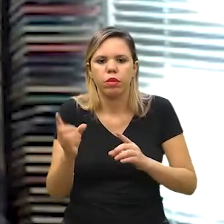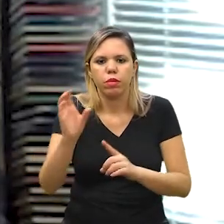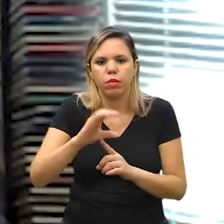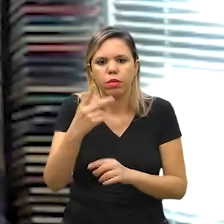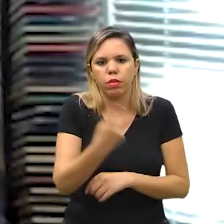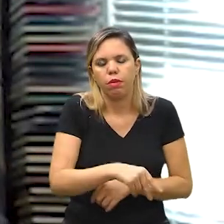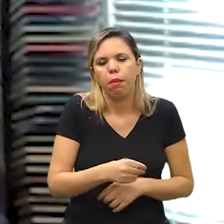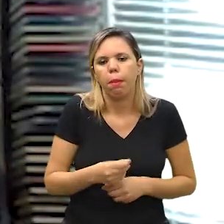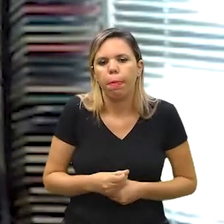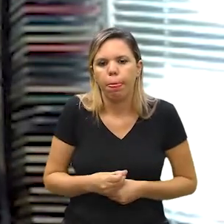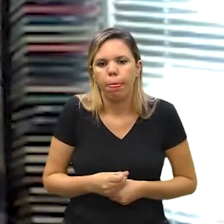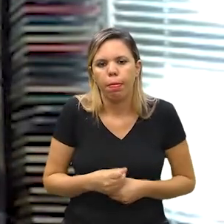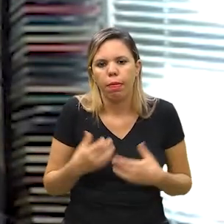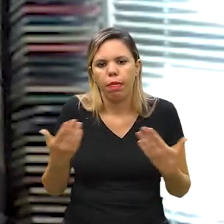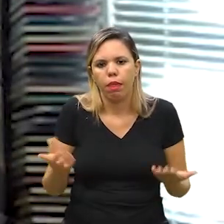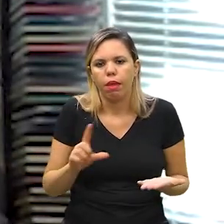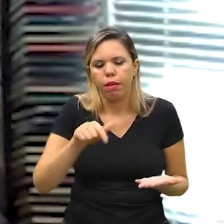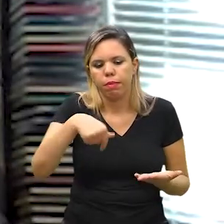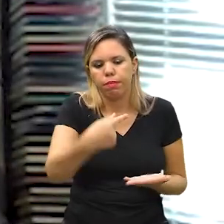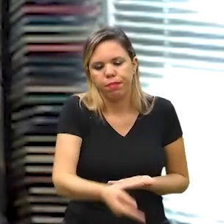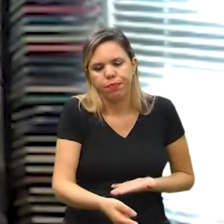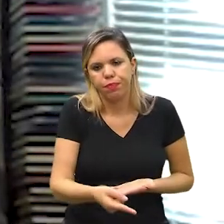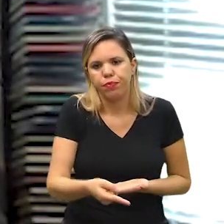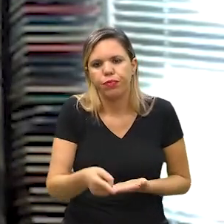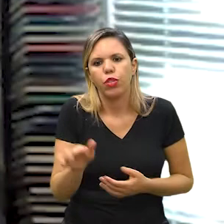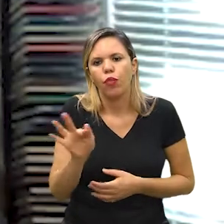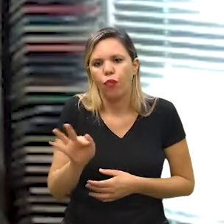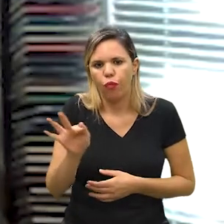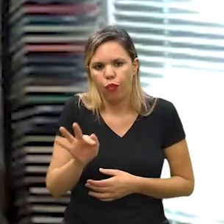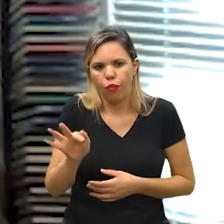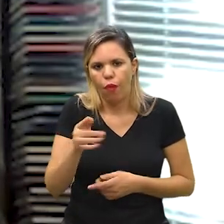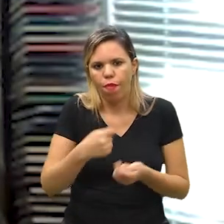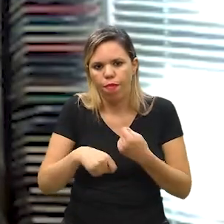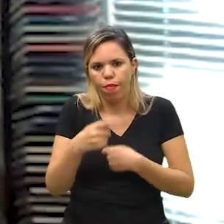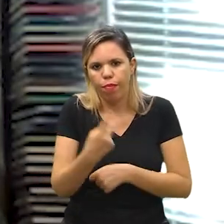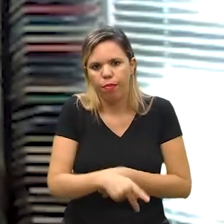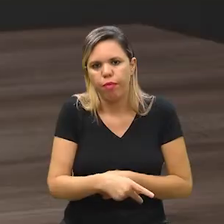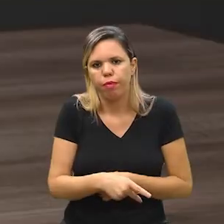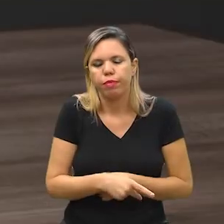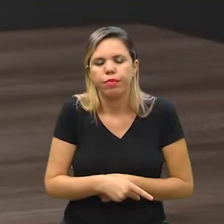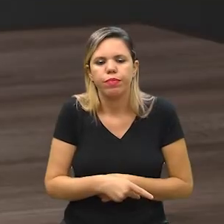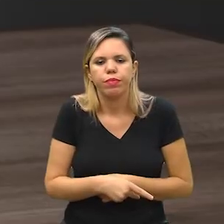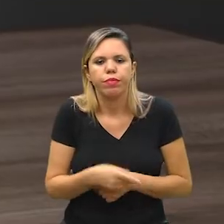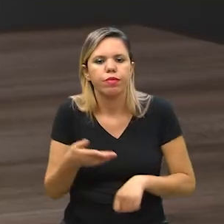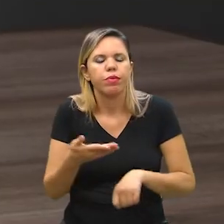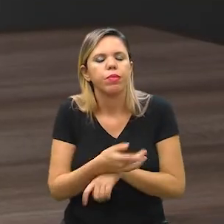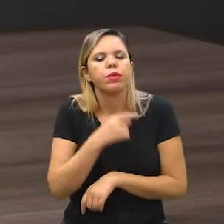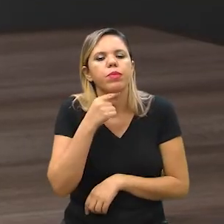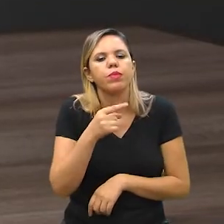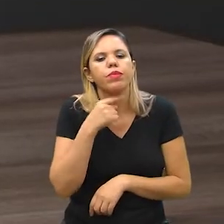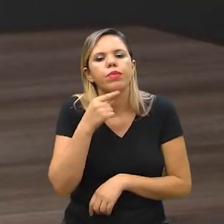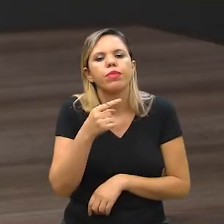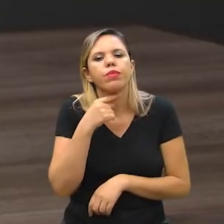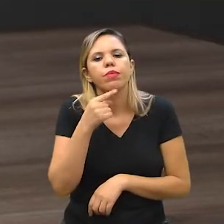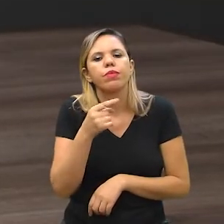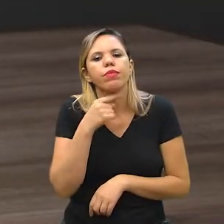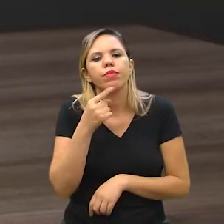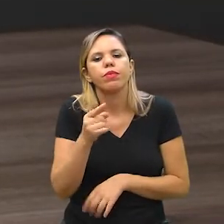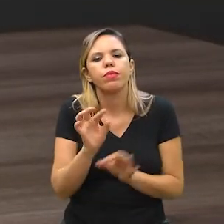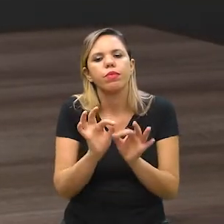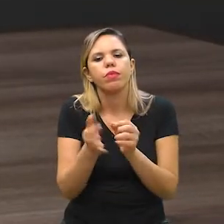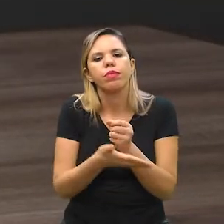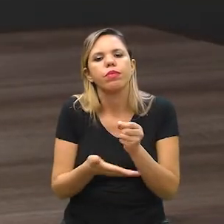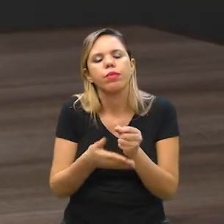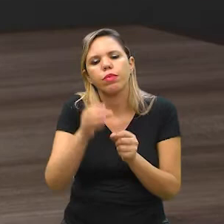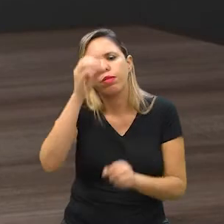seu cliente, para ele, então, depois formalizar esse negócio. Cláudia, mas aí entra uma pergunta bem de